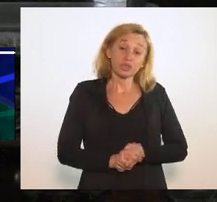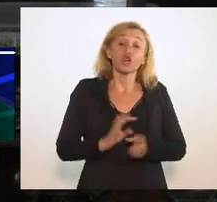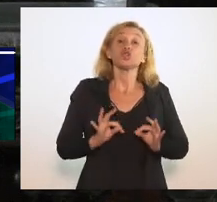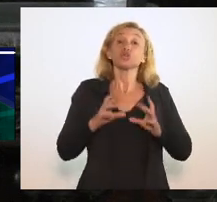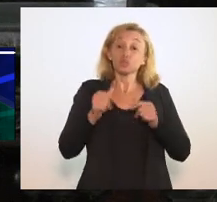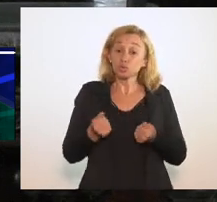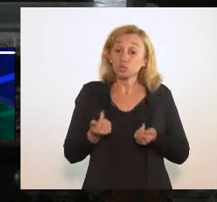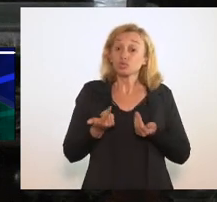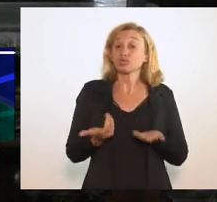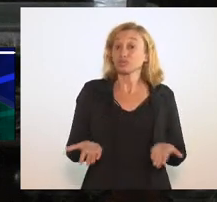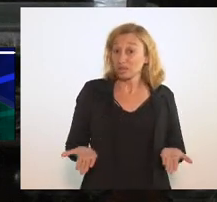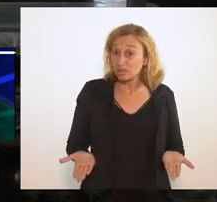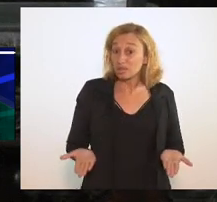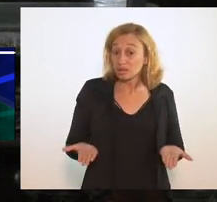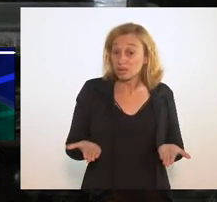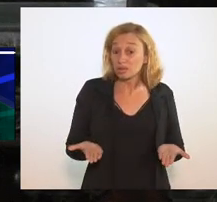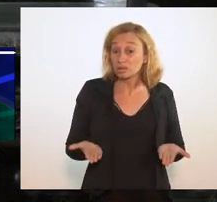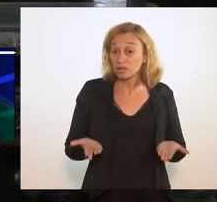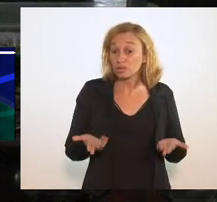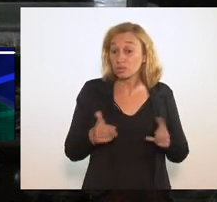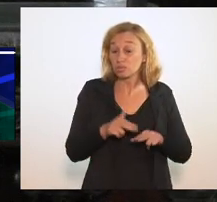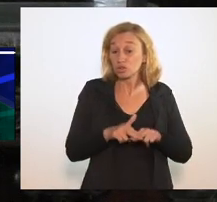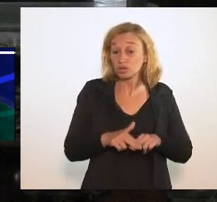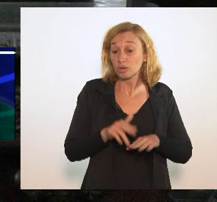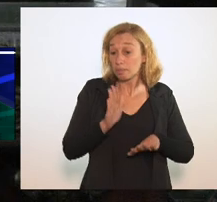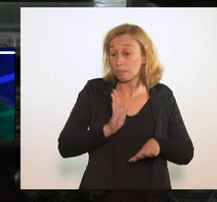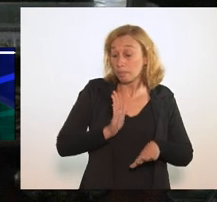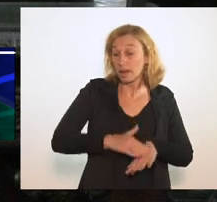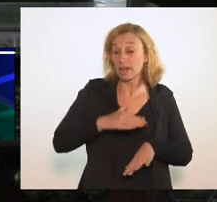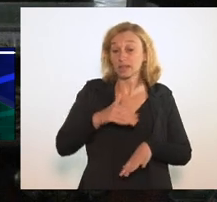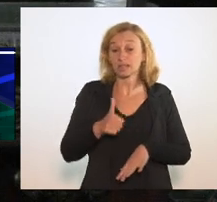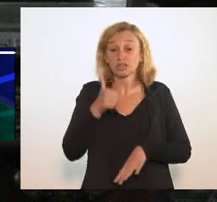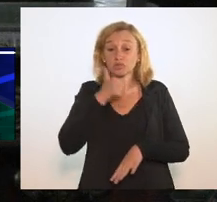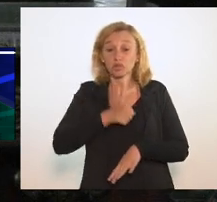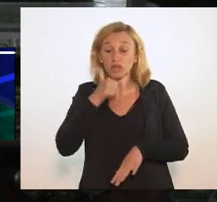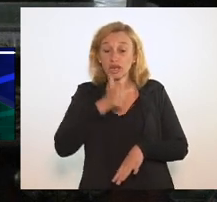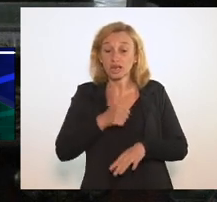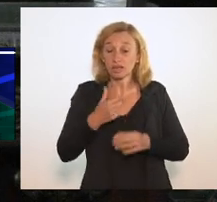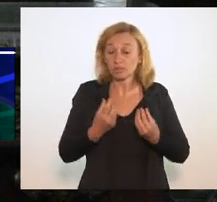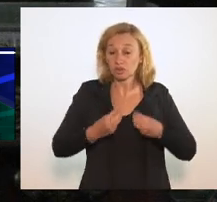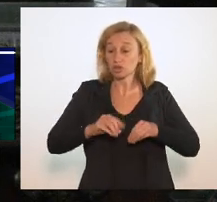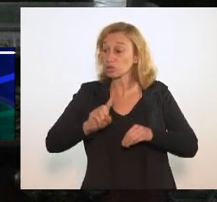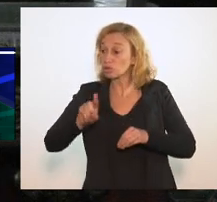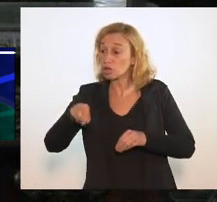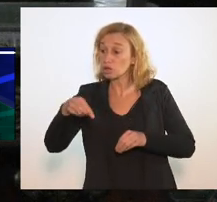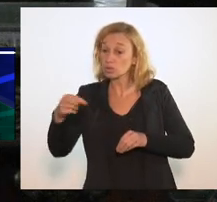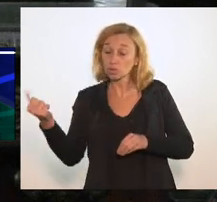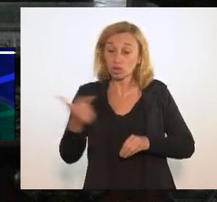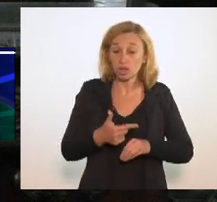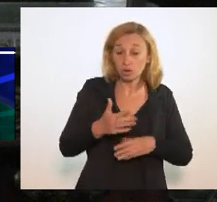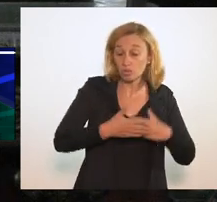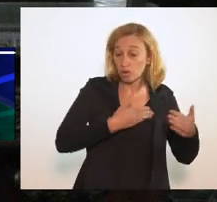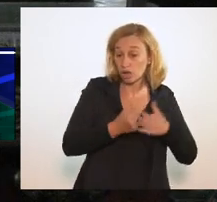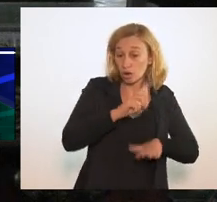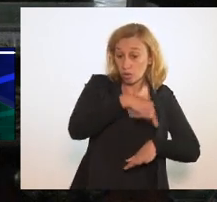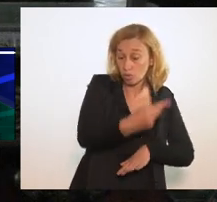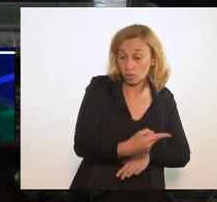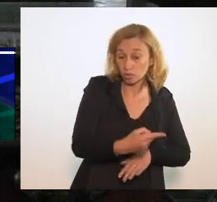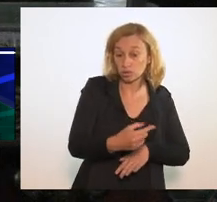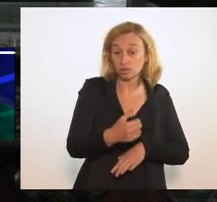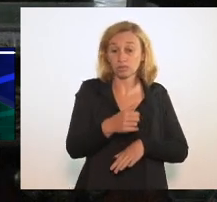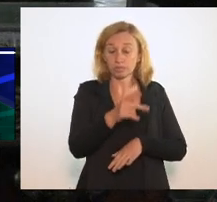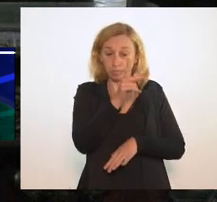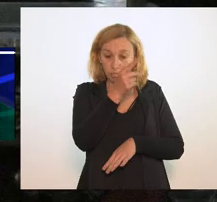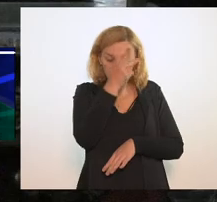está repercutindo muito mais nas mulheres do que em qualquer outro segmento. Repercute também